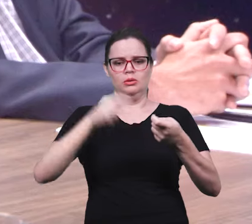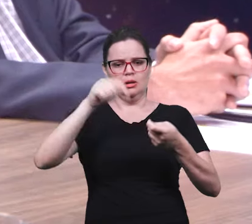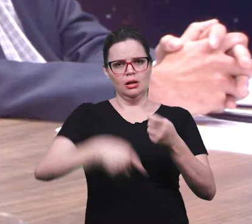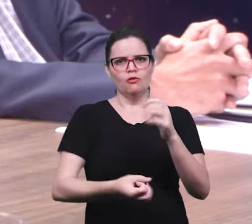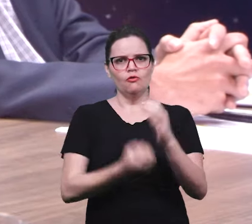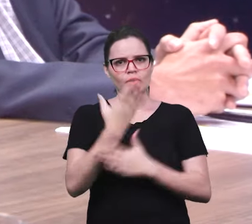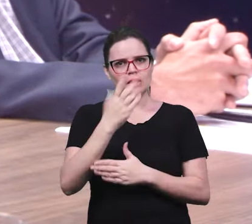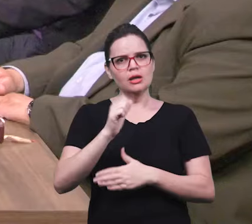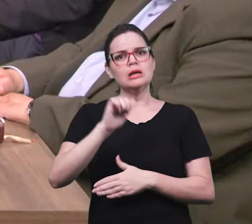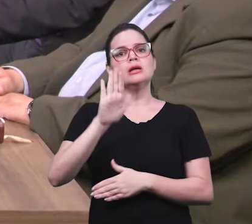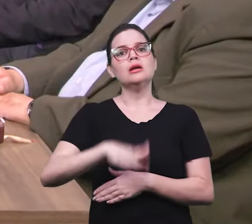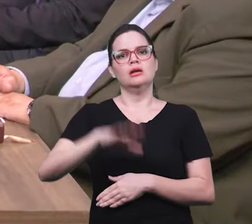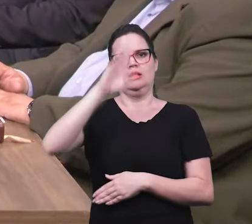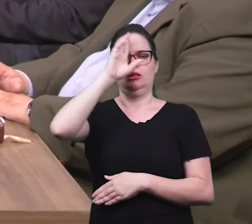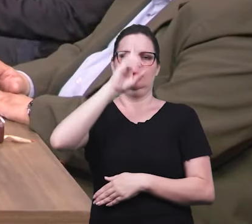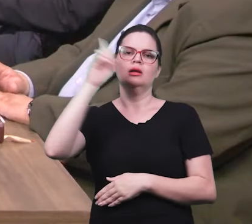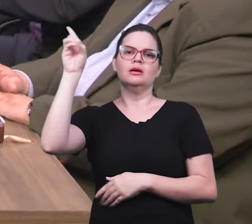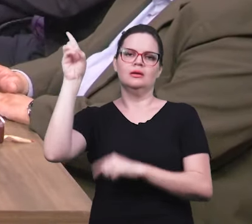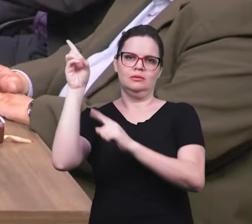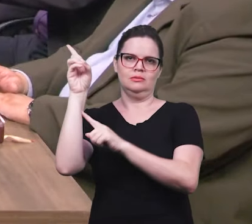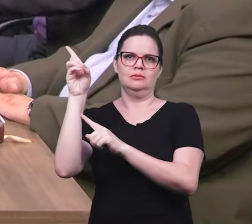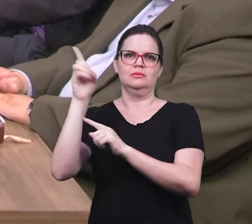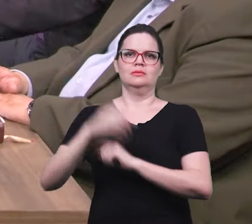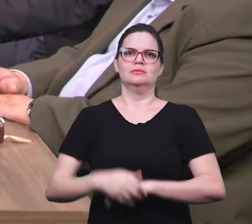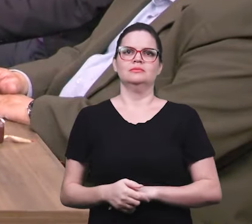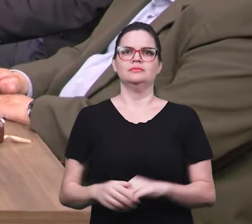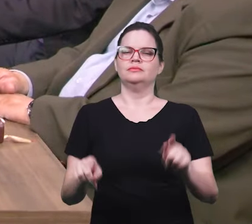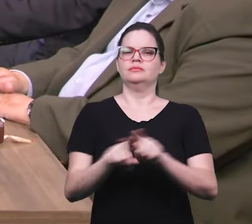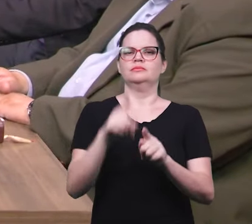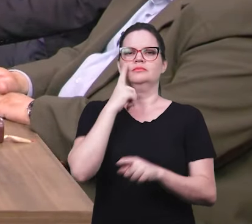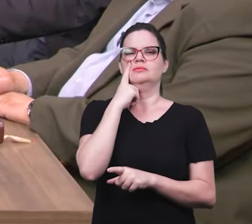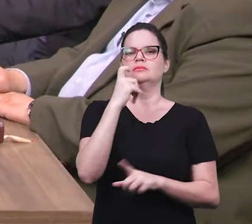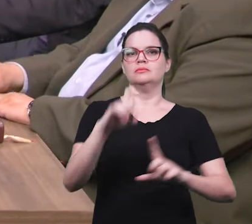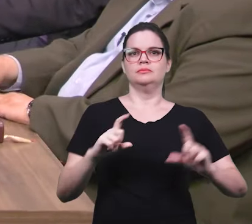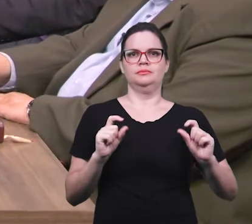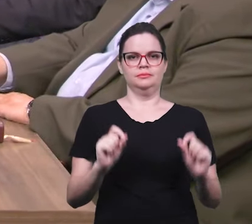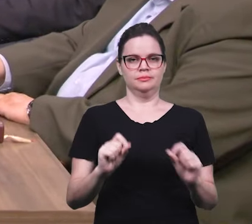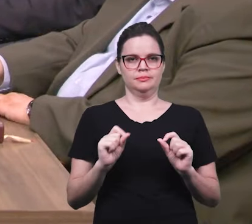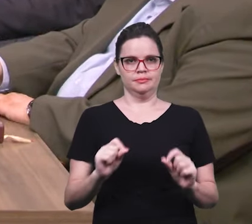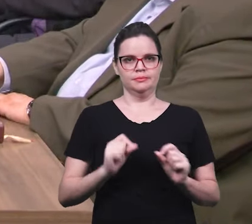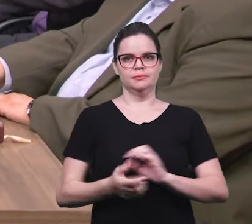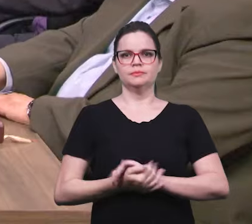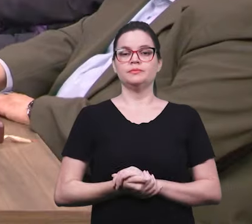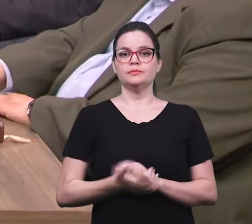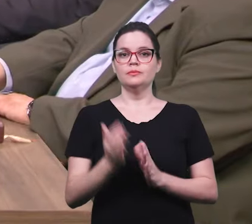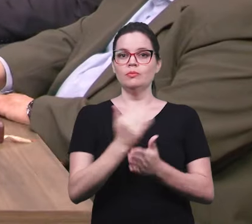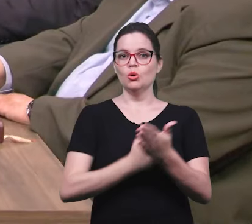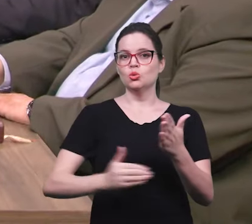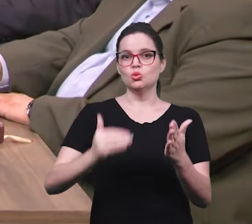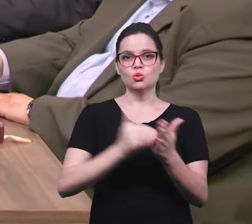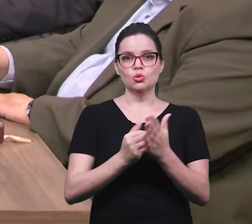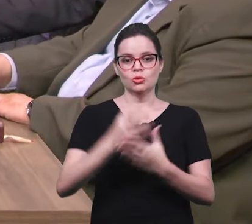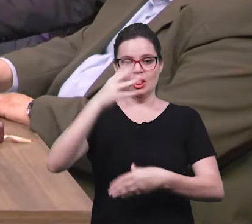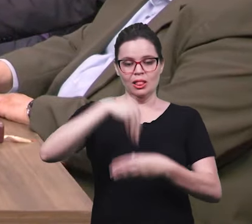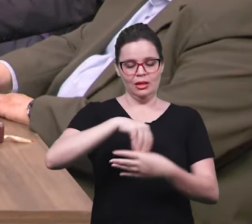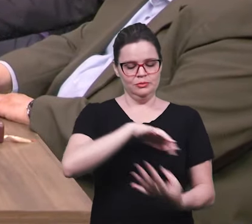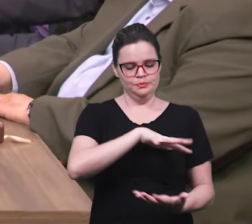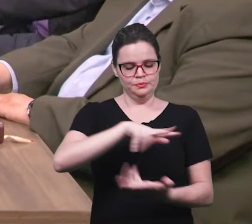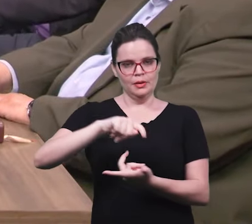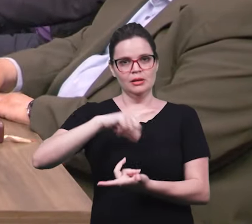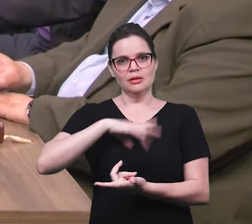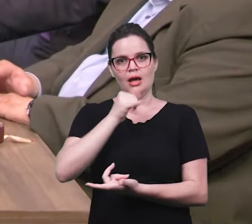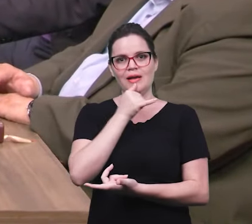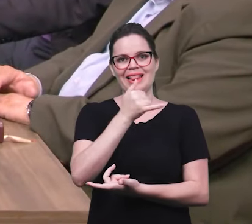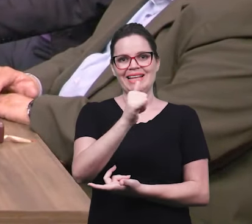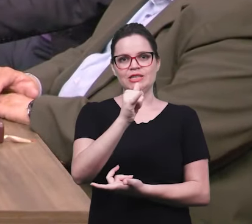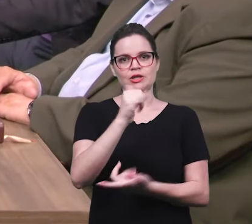Deus. É interessante que, igual os irmãos comentaram, que toda a energia existente, ela veio